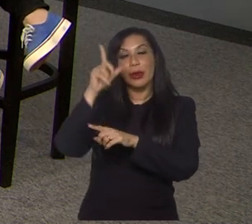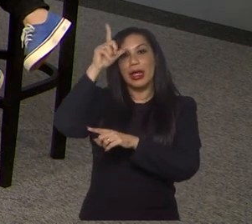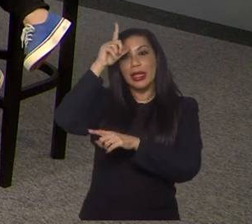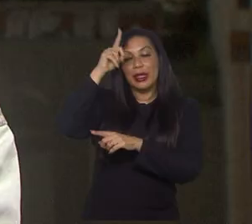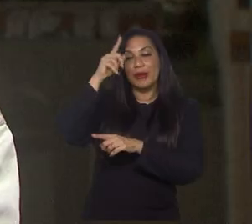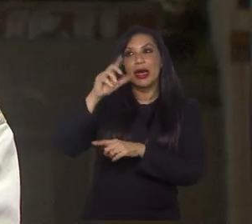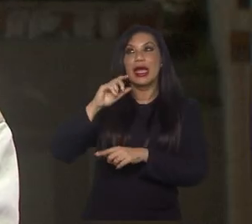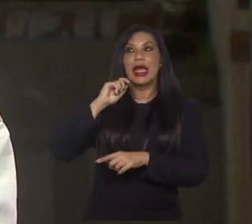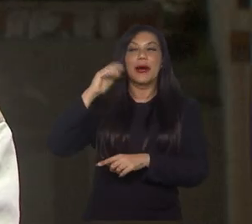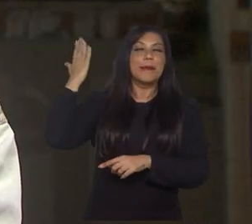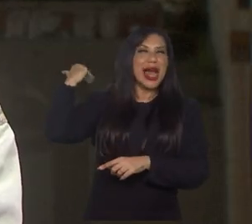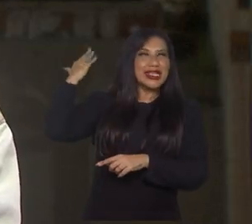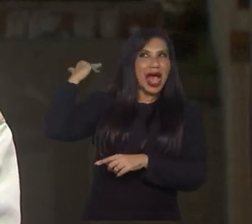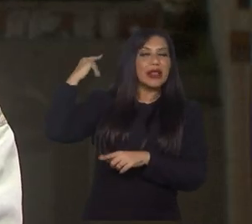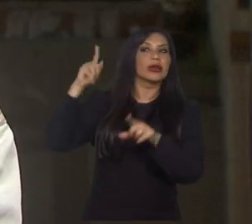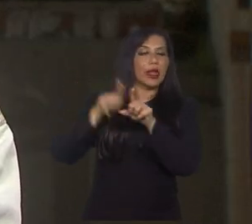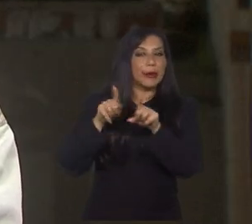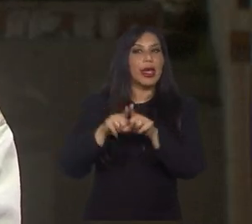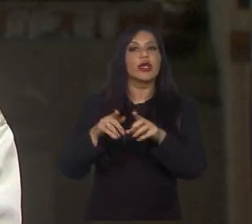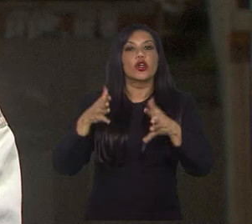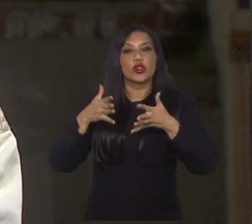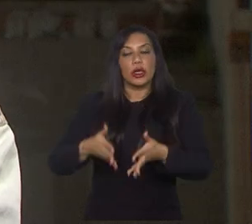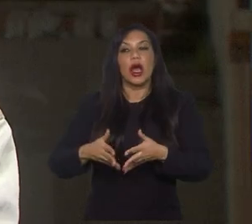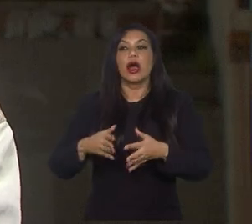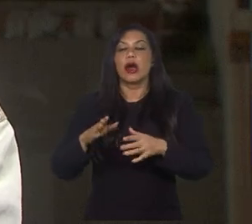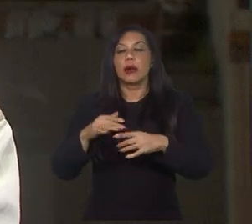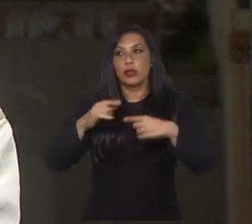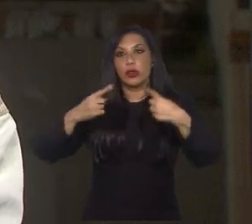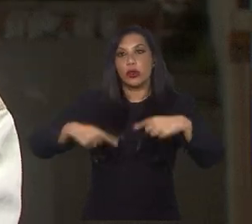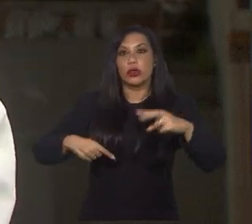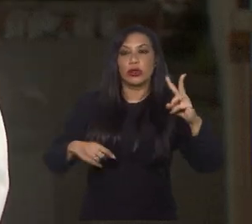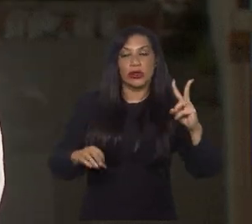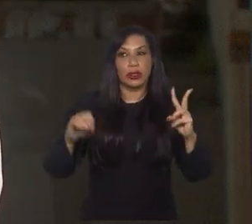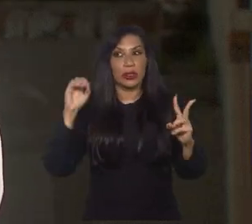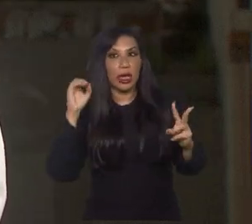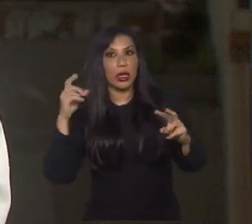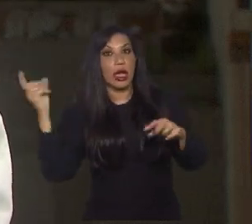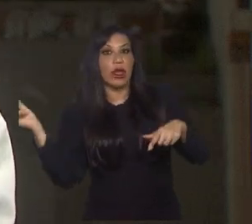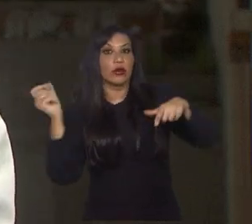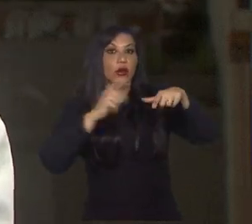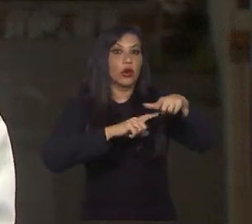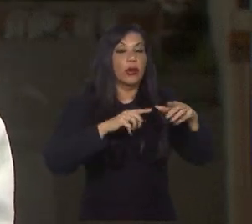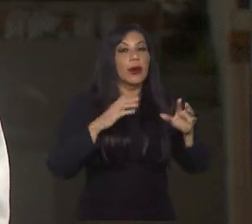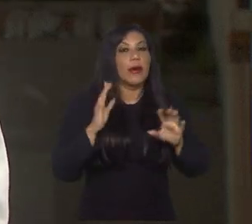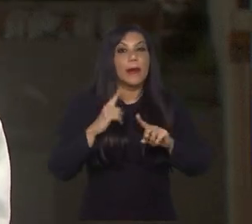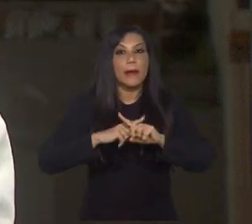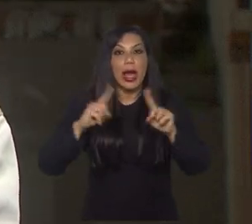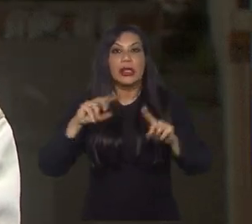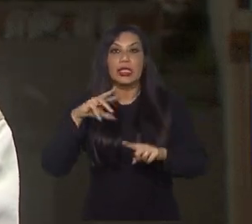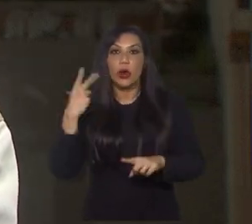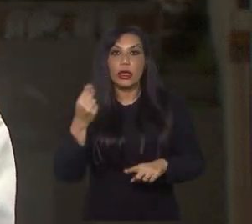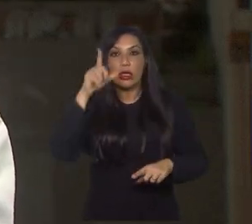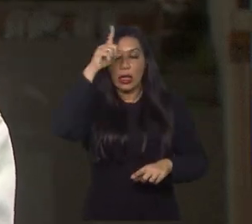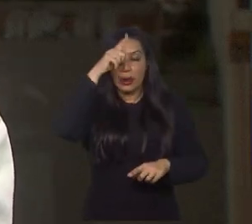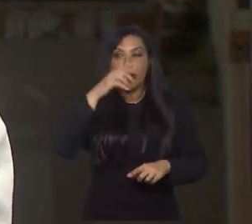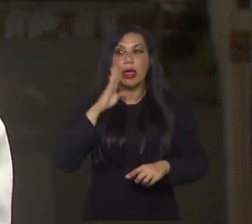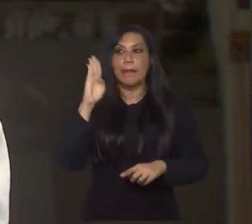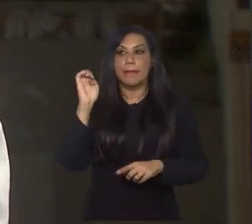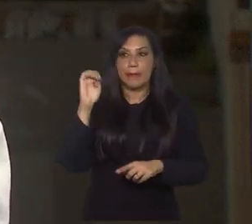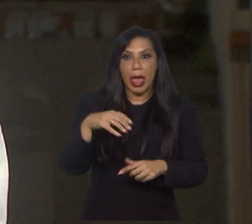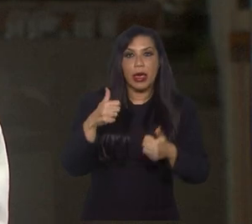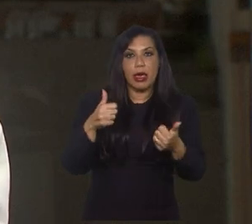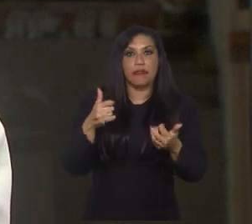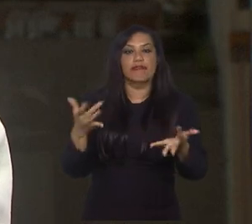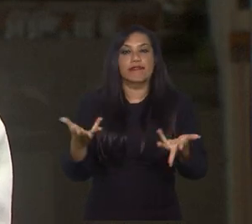FIFA de abril, jogamos bem contra a Alemanha, sim, né? Abrimos 2-0, acabou que elas fizeram um gol, Mas eu acho que a Alemanha vem bem, só que em algum